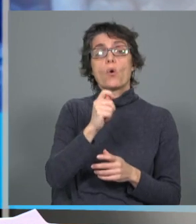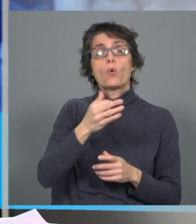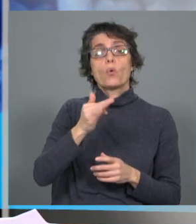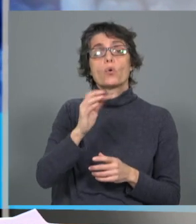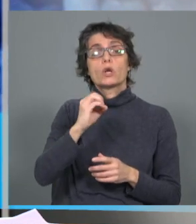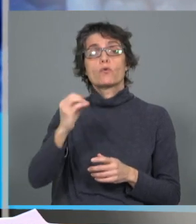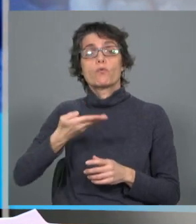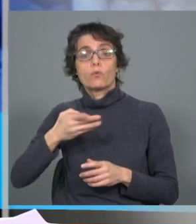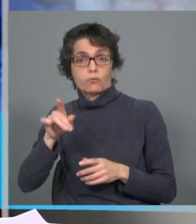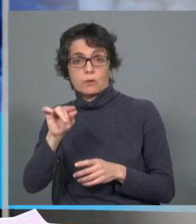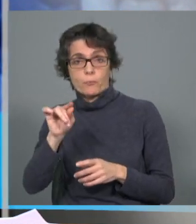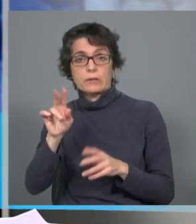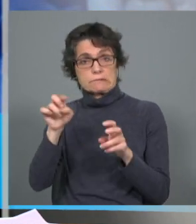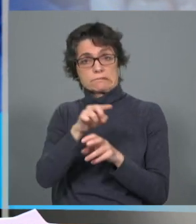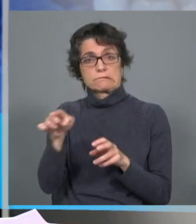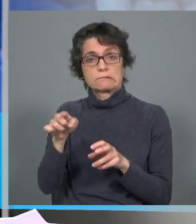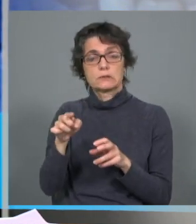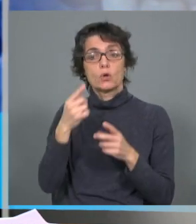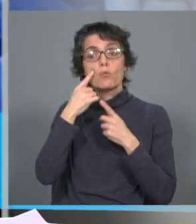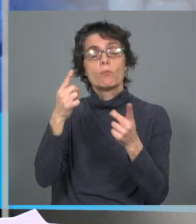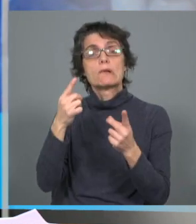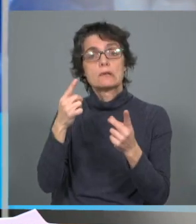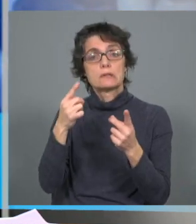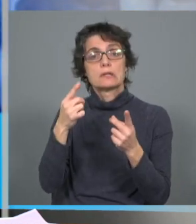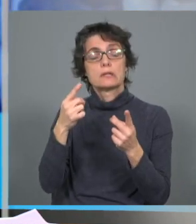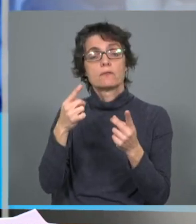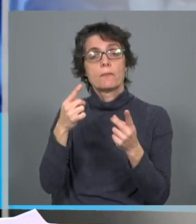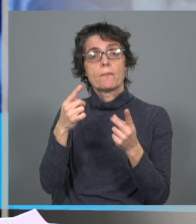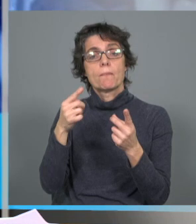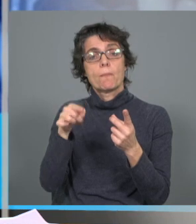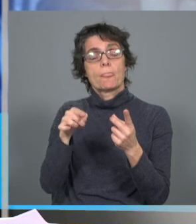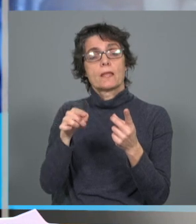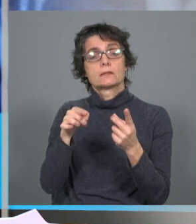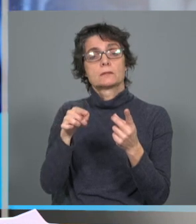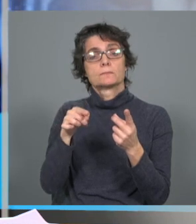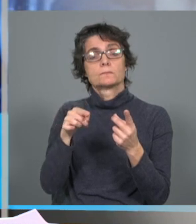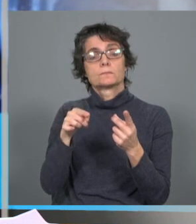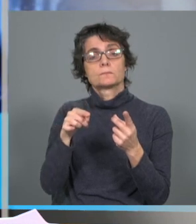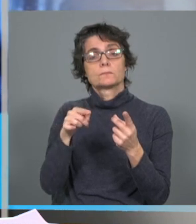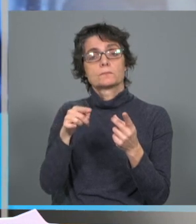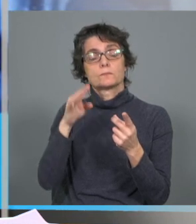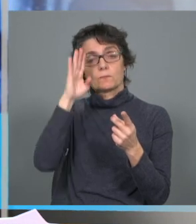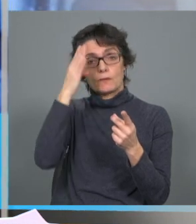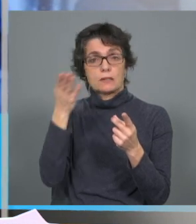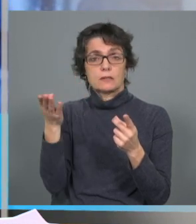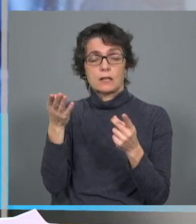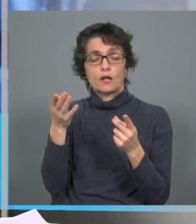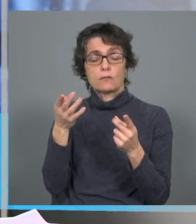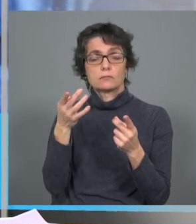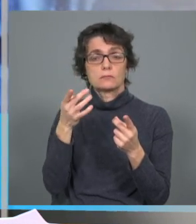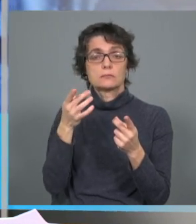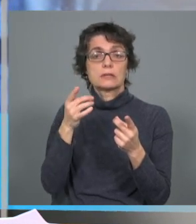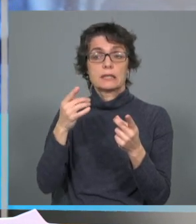é uma iniciativa que, como sabe, que o que fazia sempre